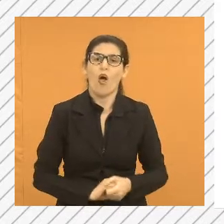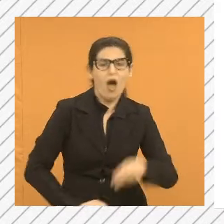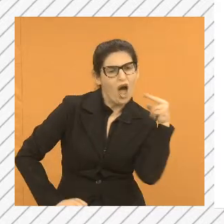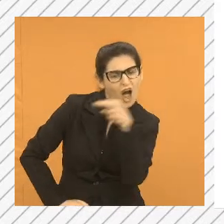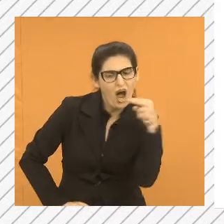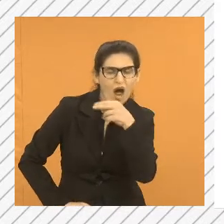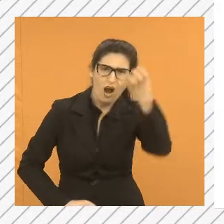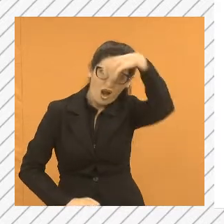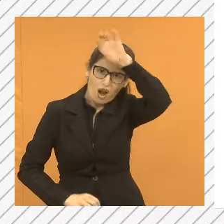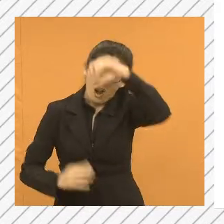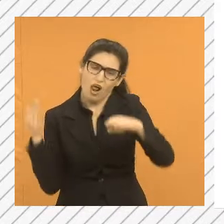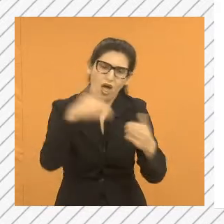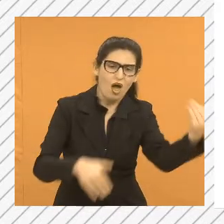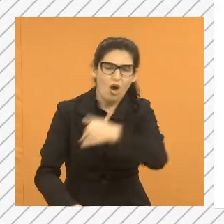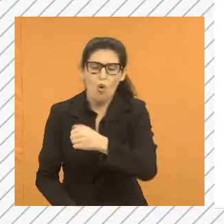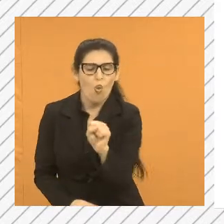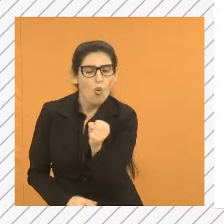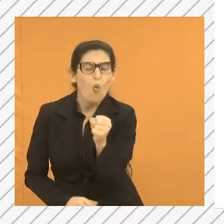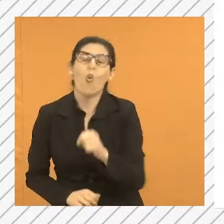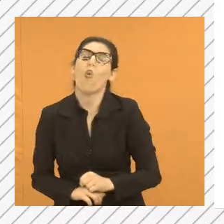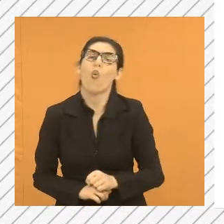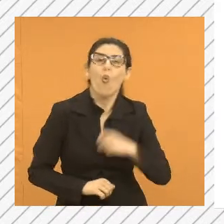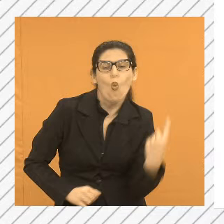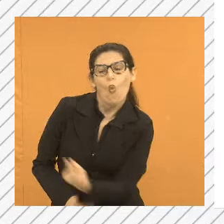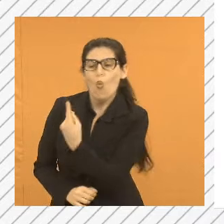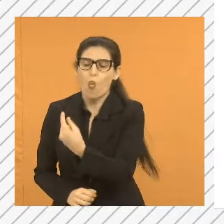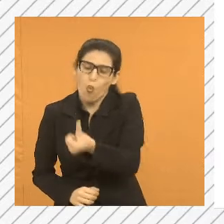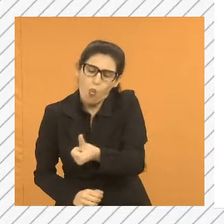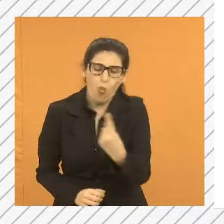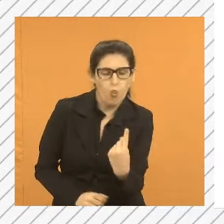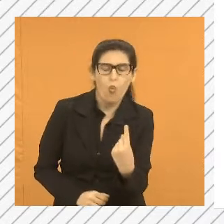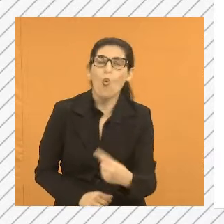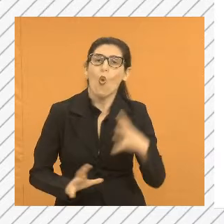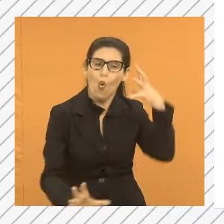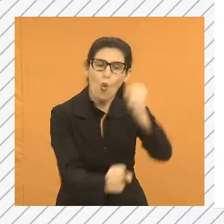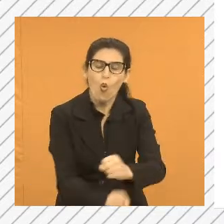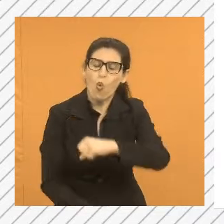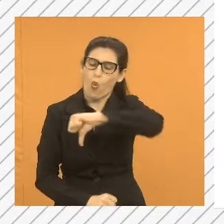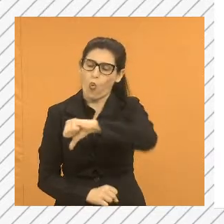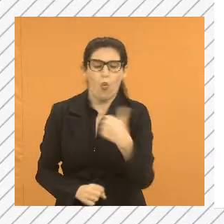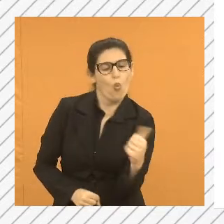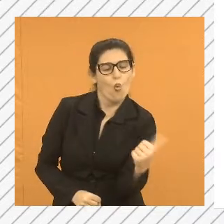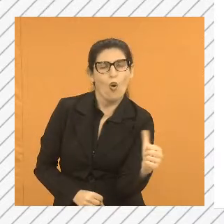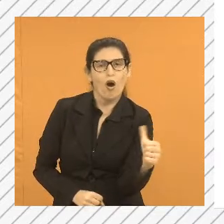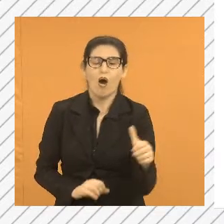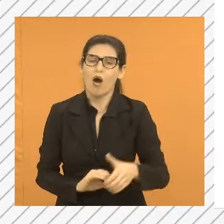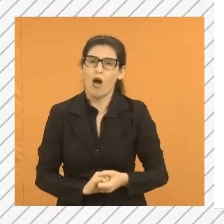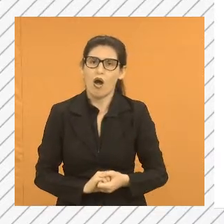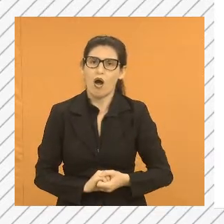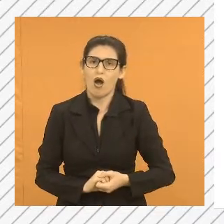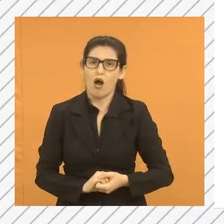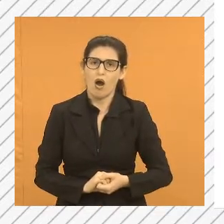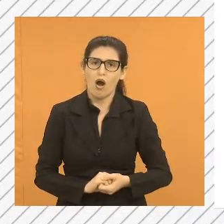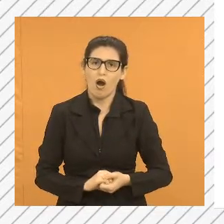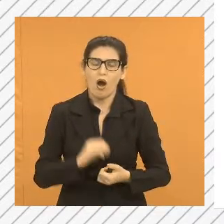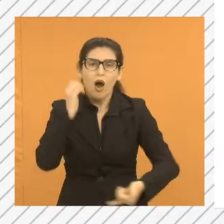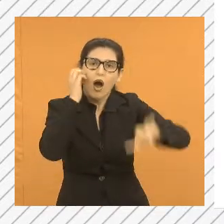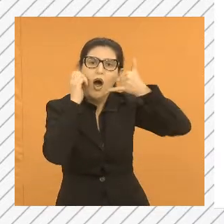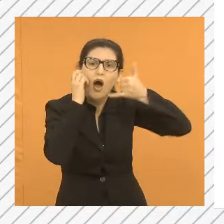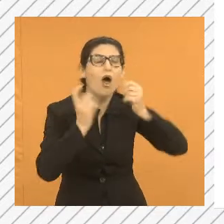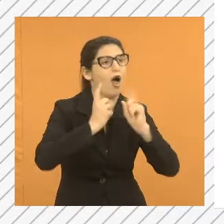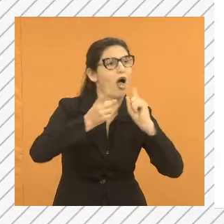Urgências e Transportes, 8, e os outros 161, perfazendo 911, em relação à